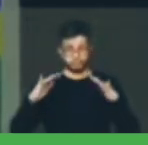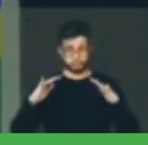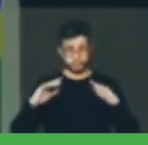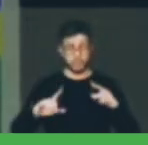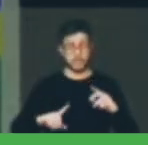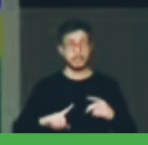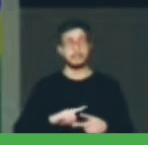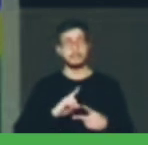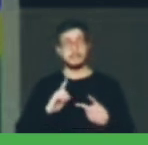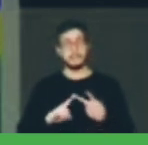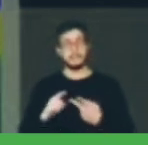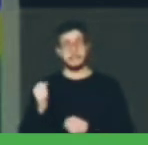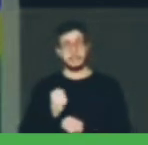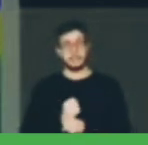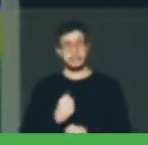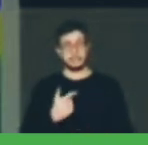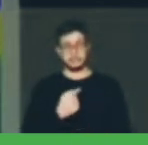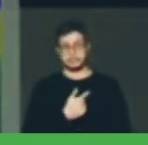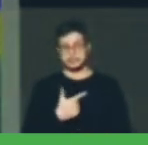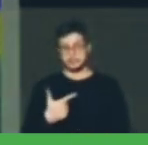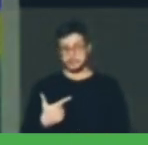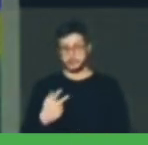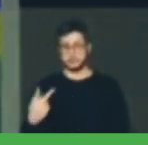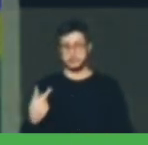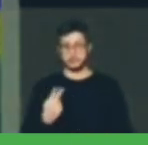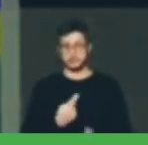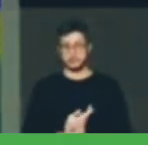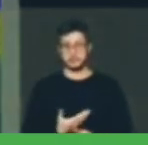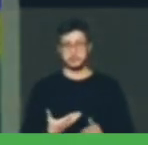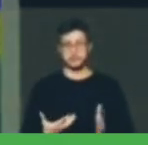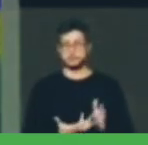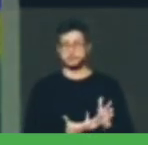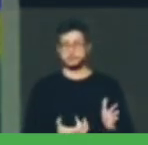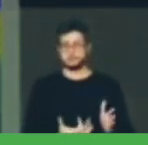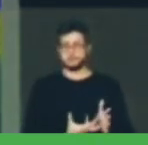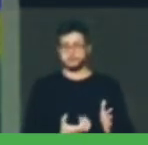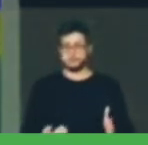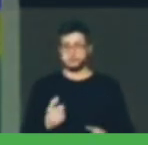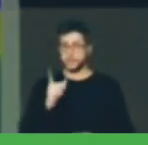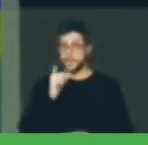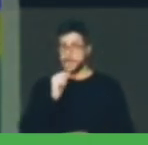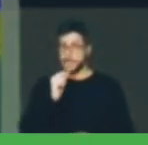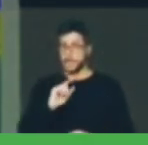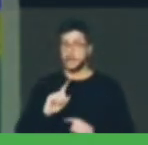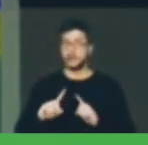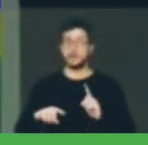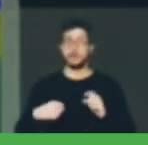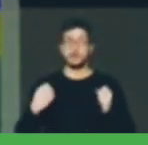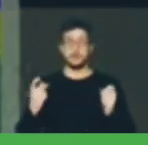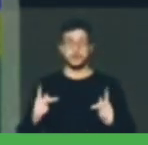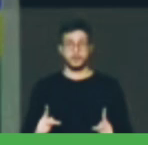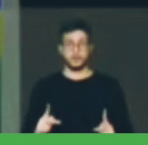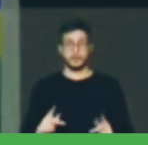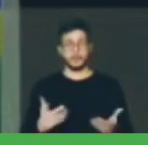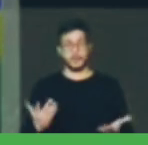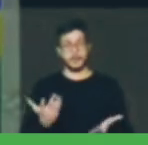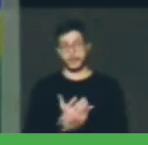Guaíba, a drenagem do Rio Jacuí, a drenagem do Rio Caí, a drenagem do Rio Taquari, e não tivemos mais